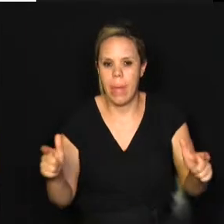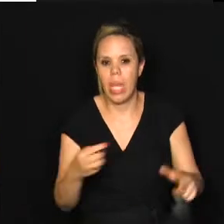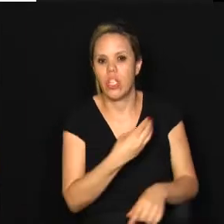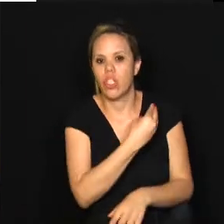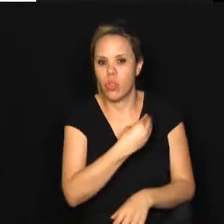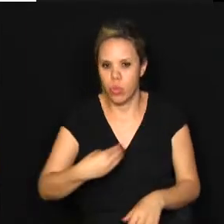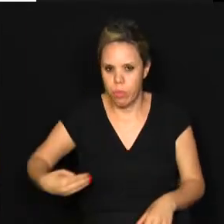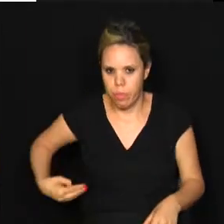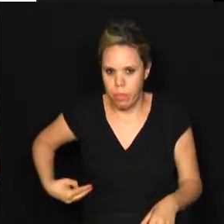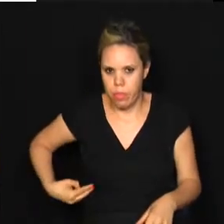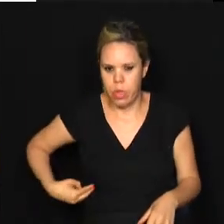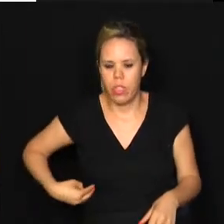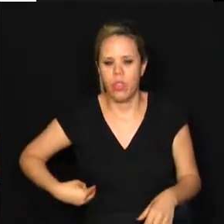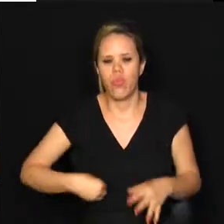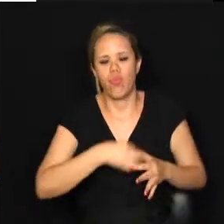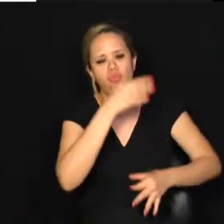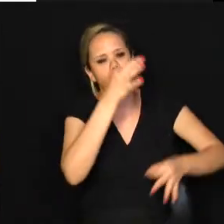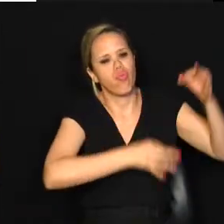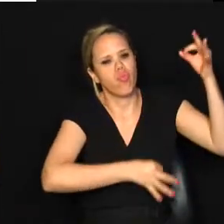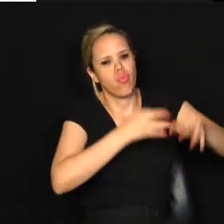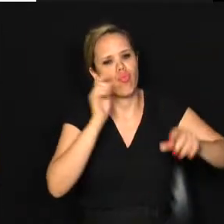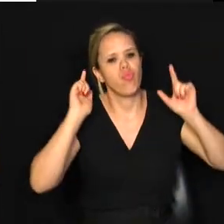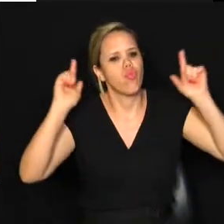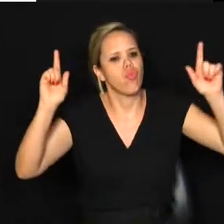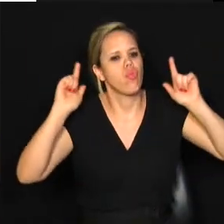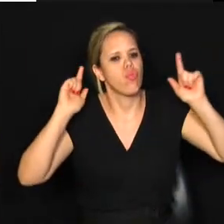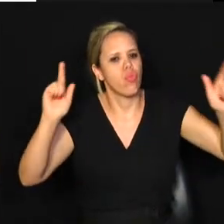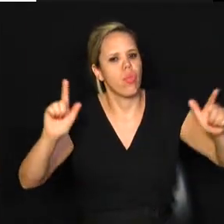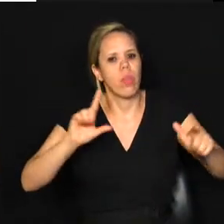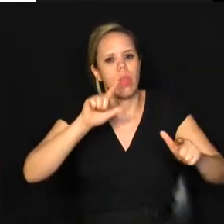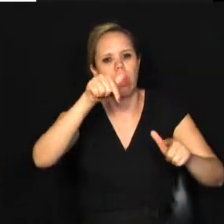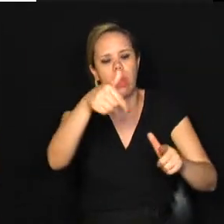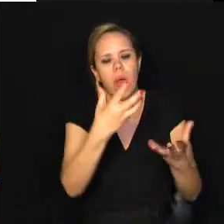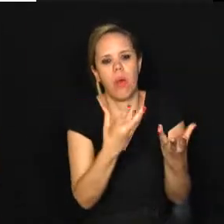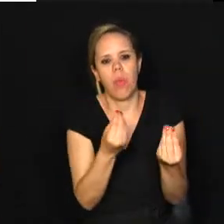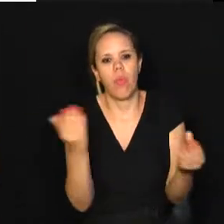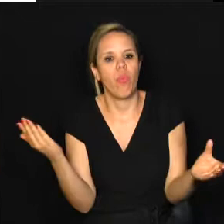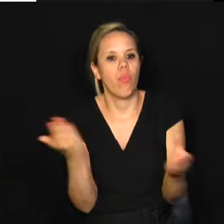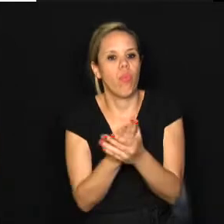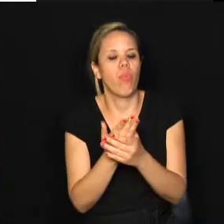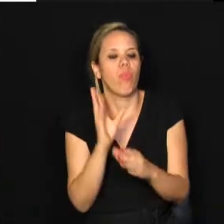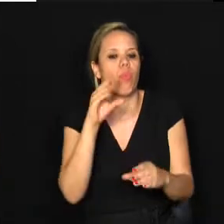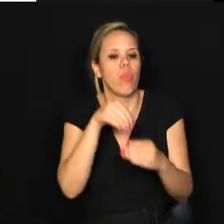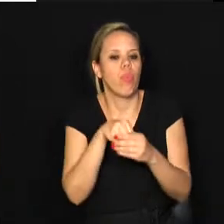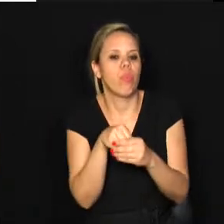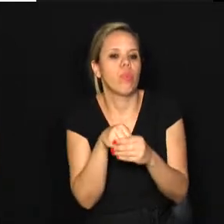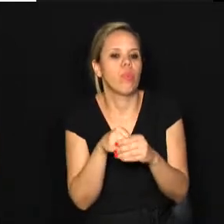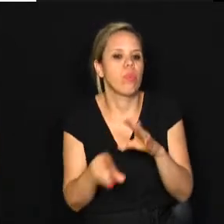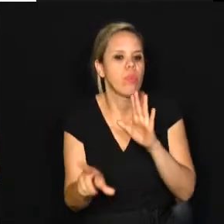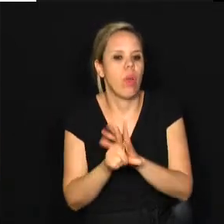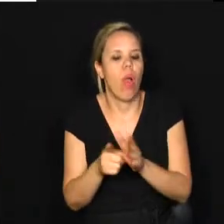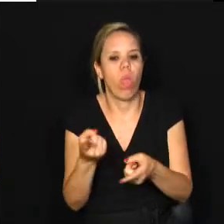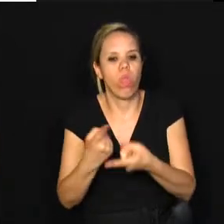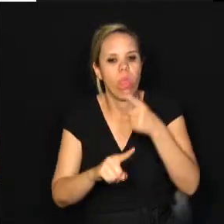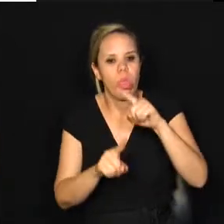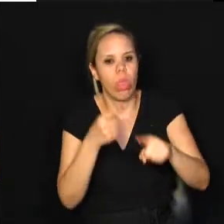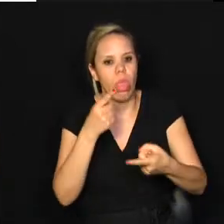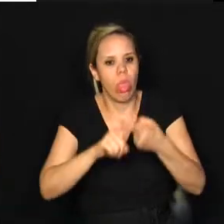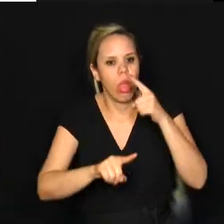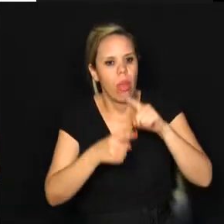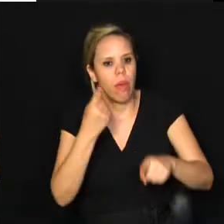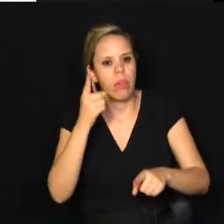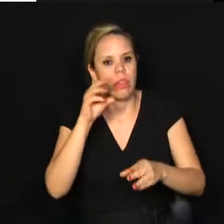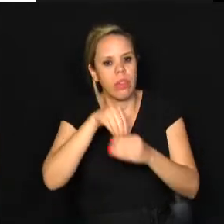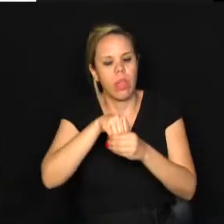a nossa greve, e dessa greve saiu uma sentença normativa, ou seja, um acordo coletivo, mas de forma